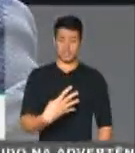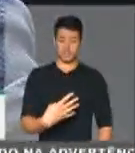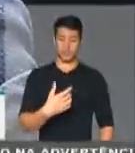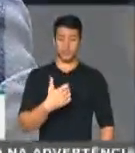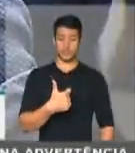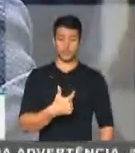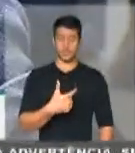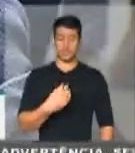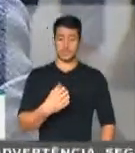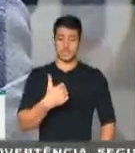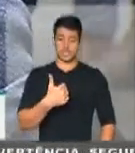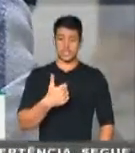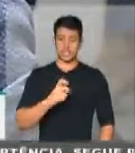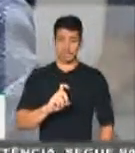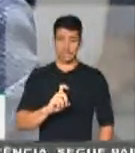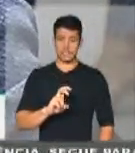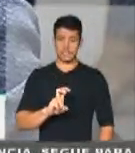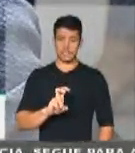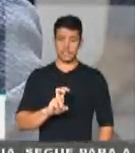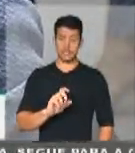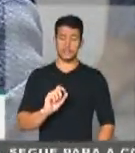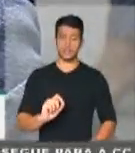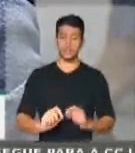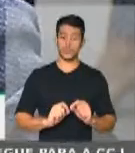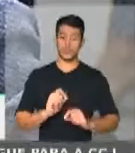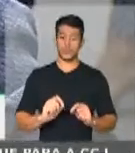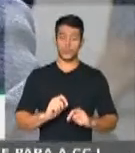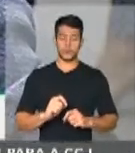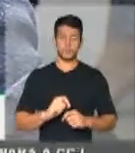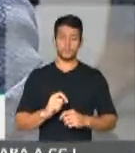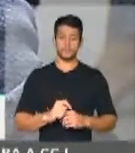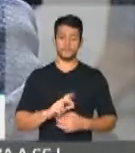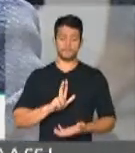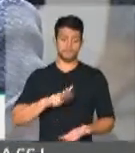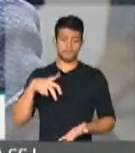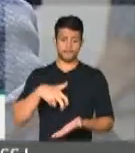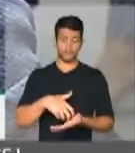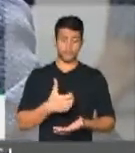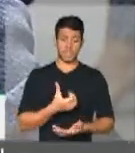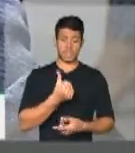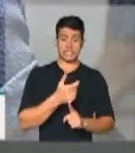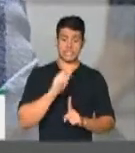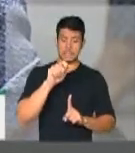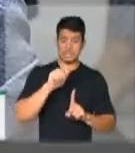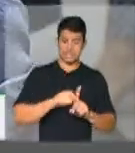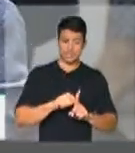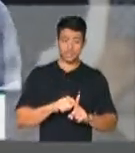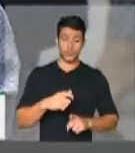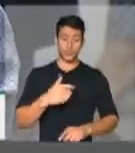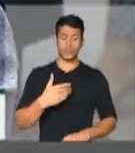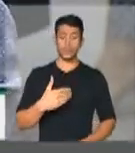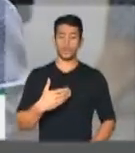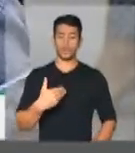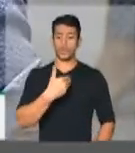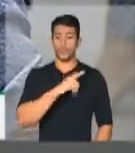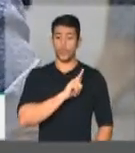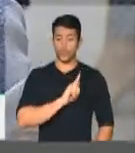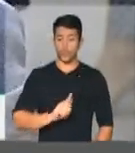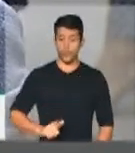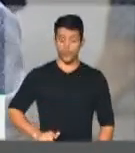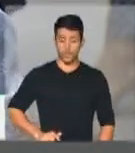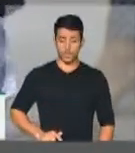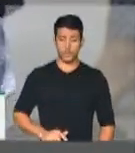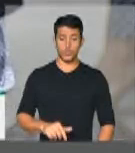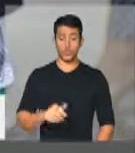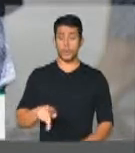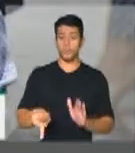814-215 para condenação a 6 anos e 9 meses do governador Valdez Góes do Amapá pelo crime de peculato.